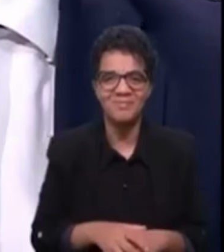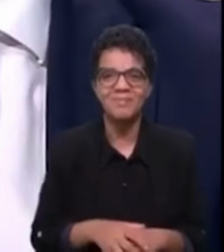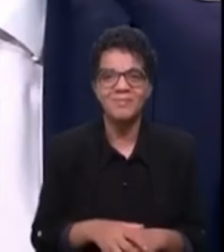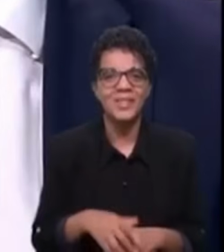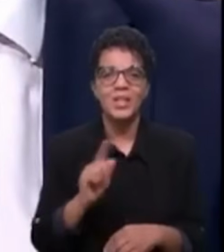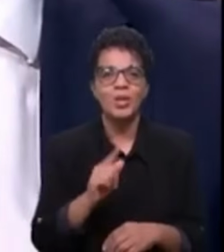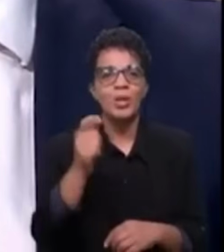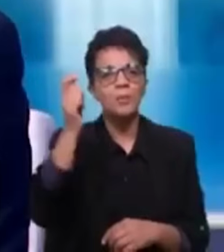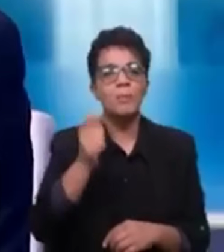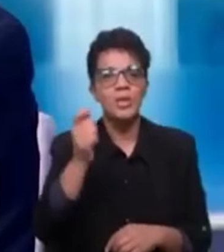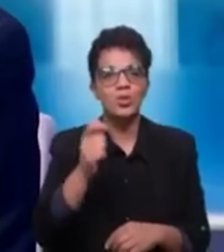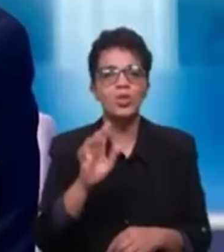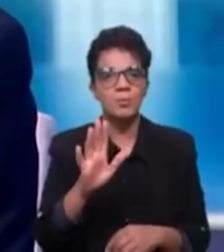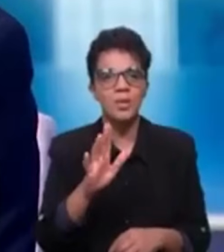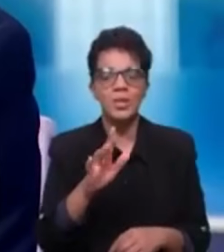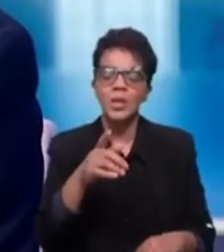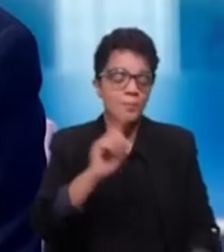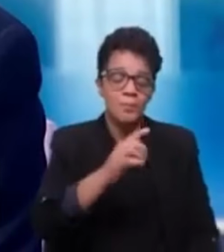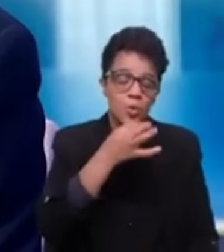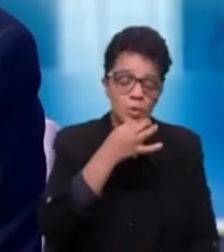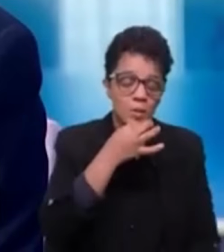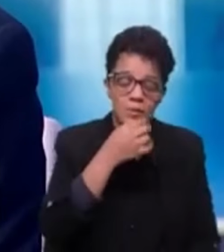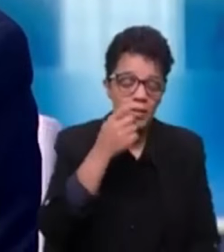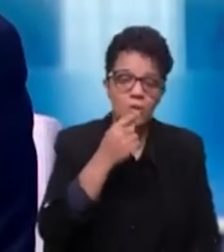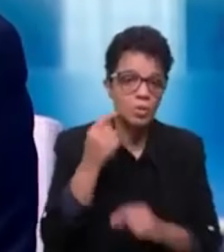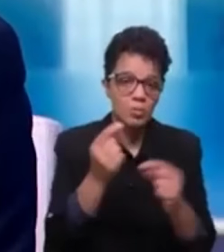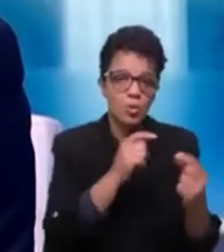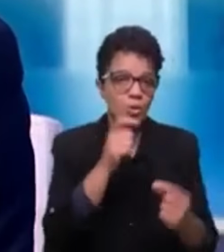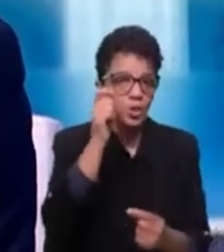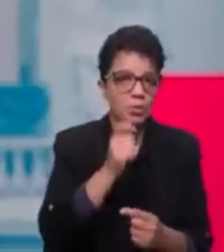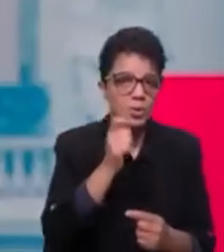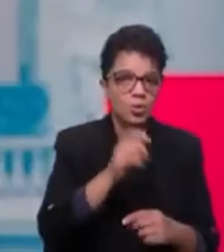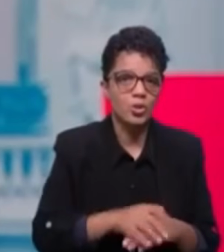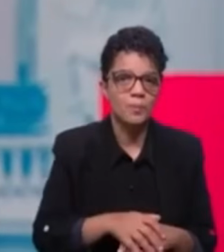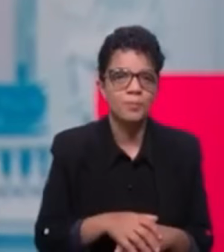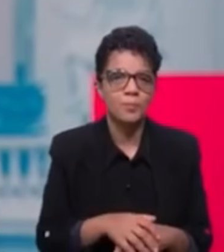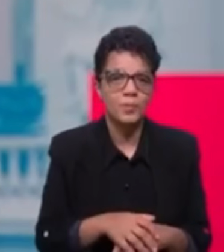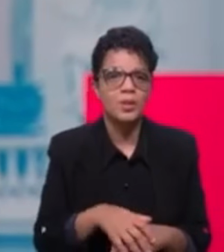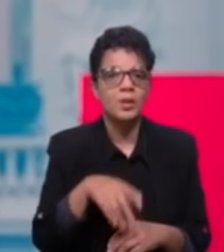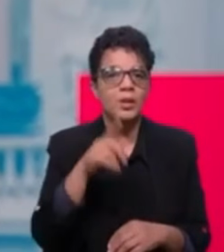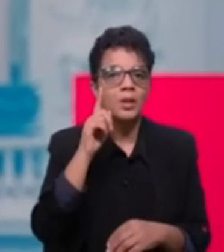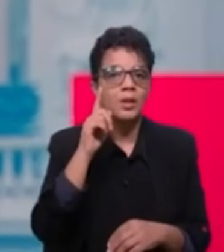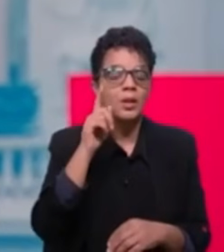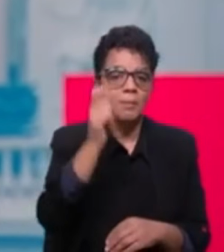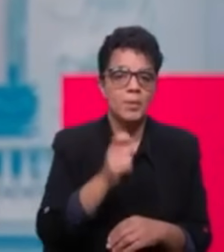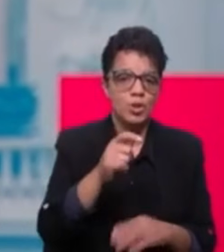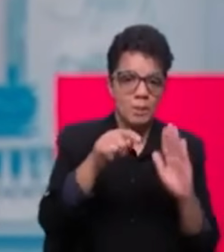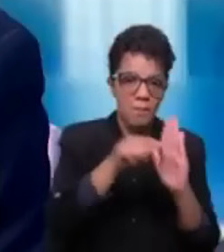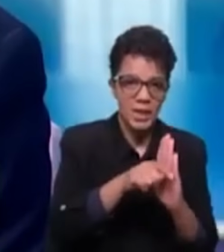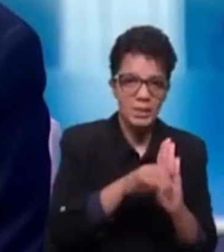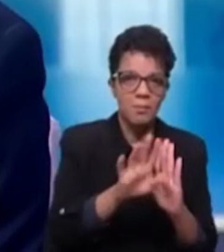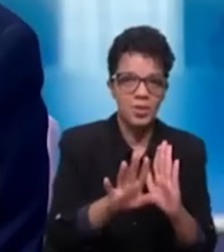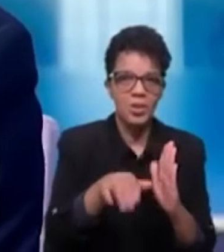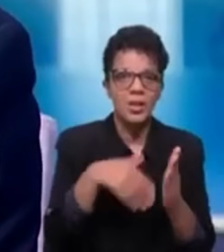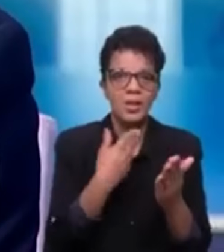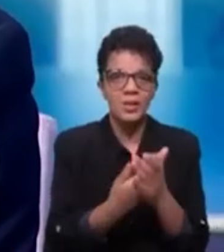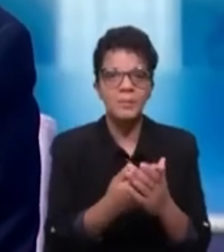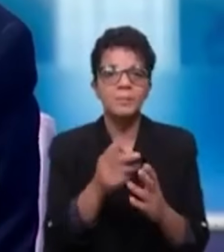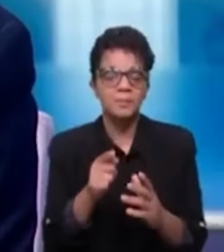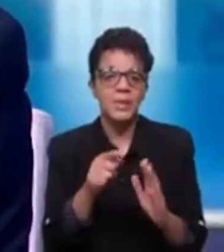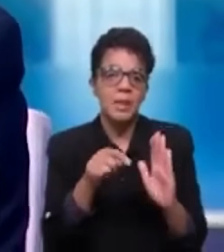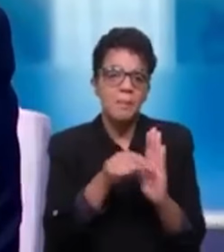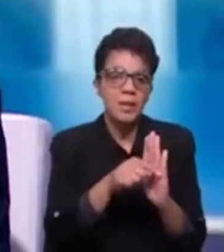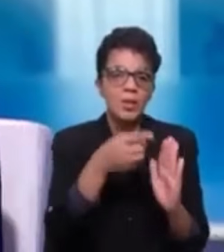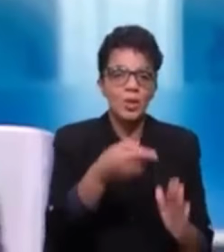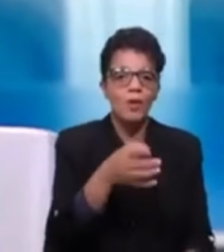Lu mon Def equivalência equivalência do do das pensões mínimas com o sal M nacial is tem um custo mínimo de